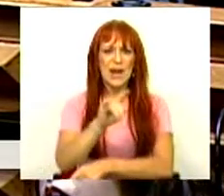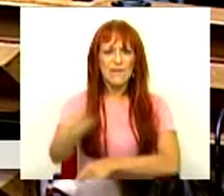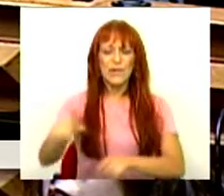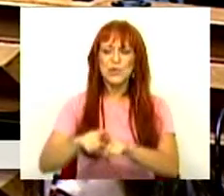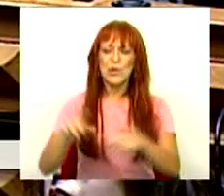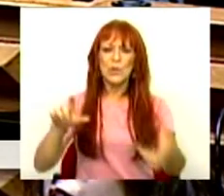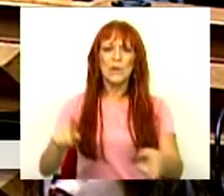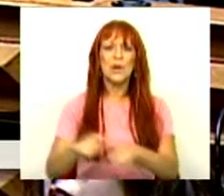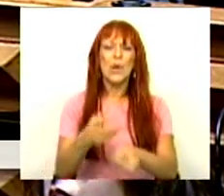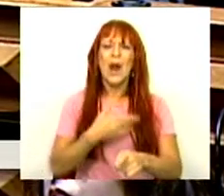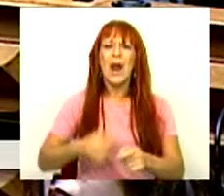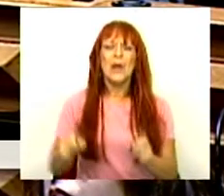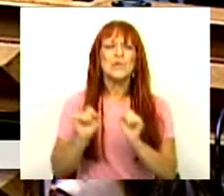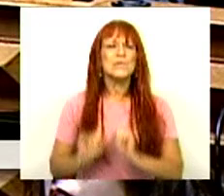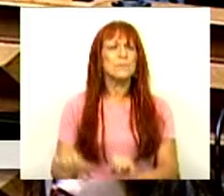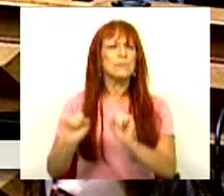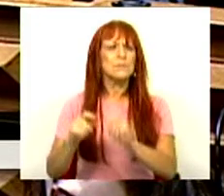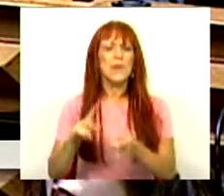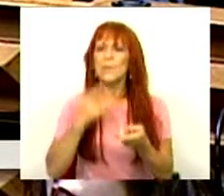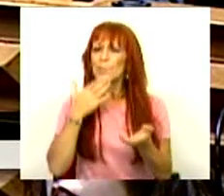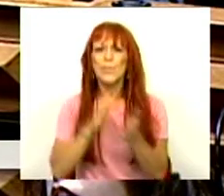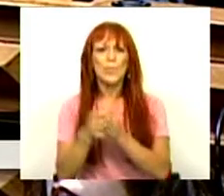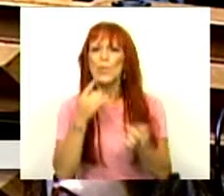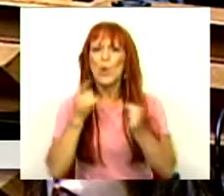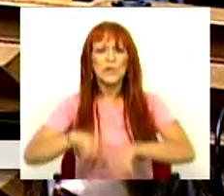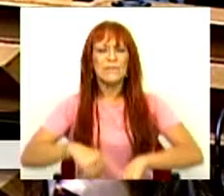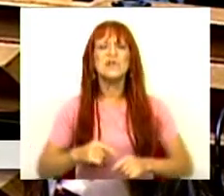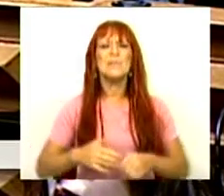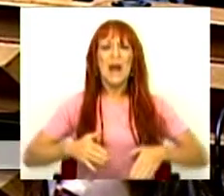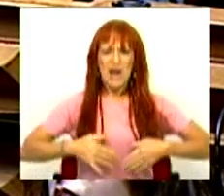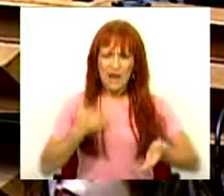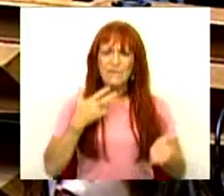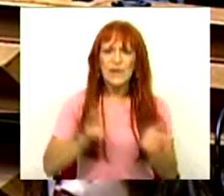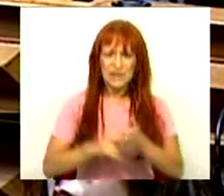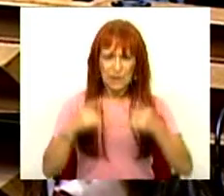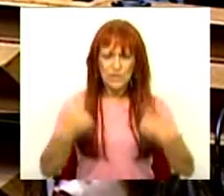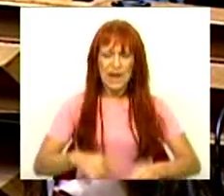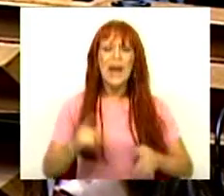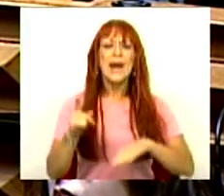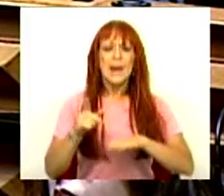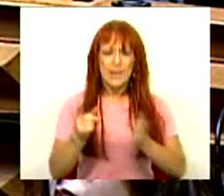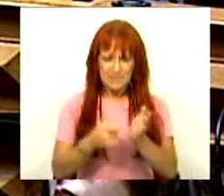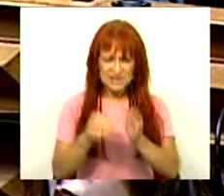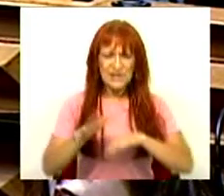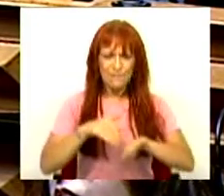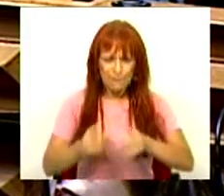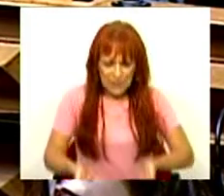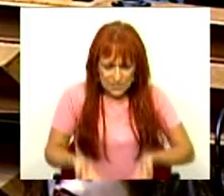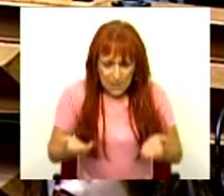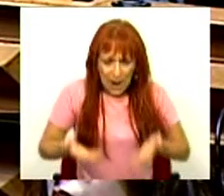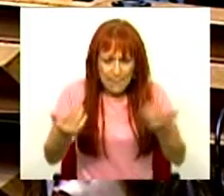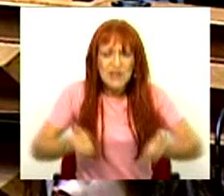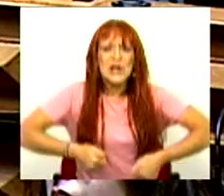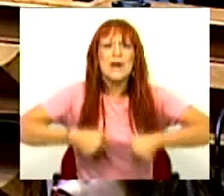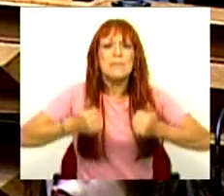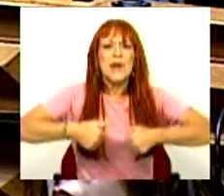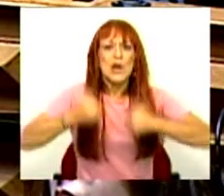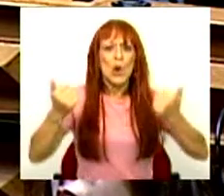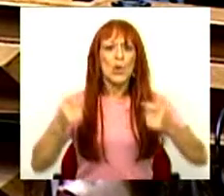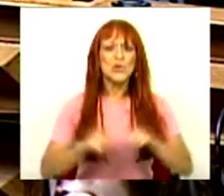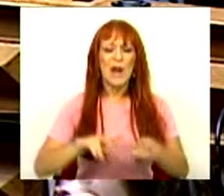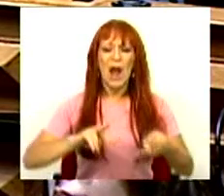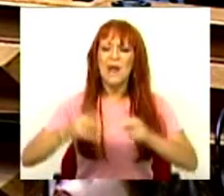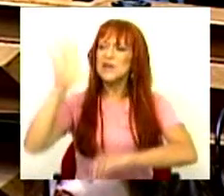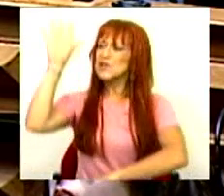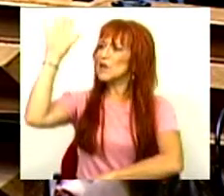do plástico não reutilizável. Mas a greve tem razão. É preciso fazer ainda mais e melhor. As